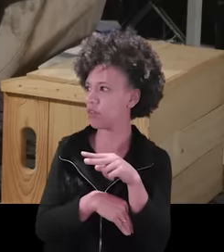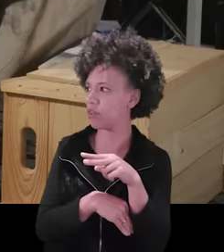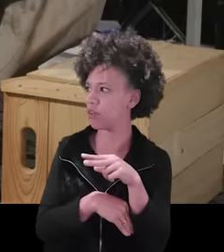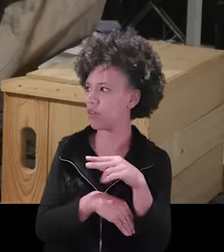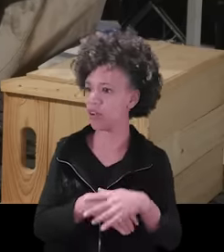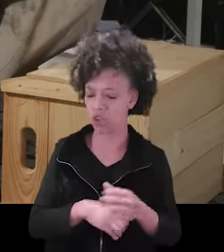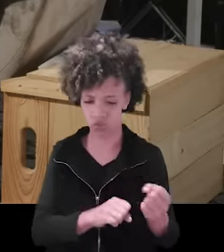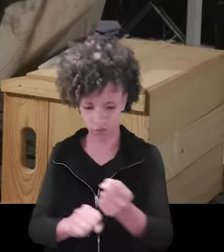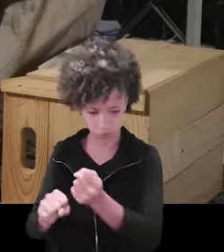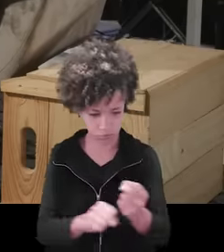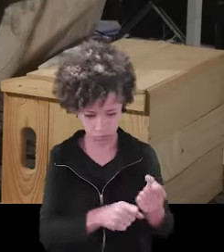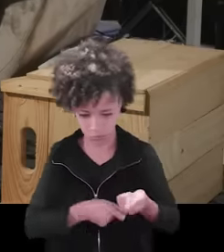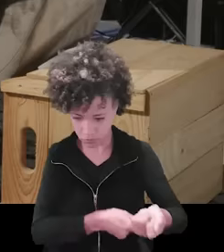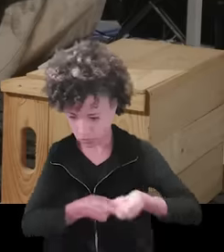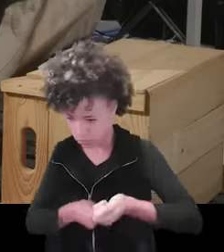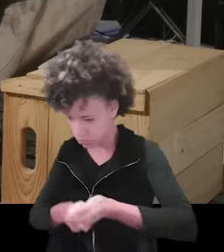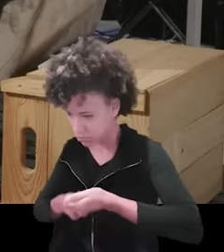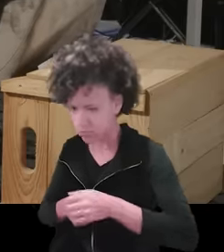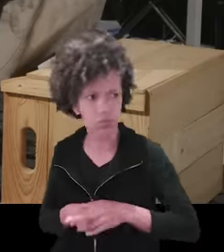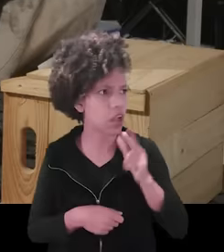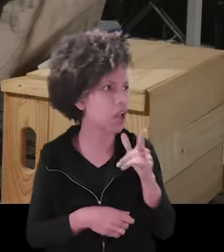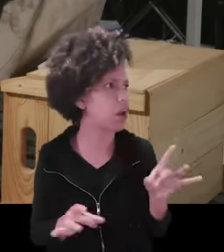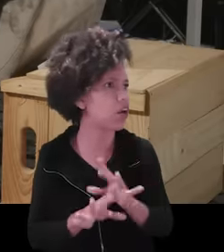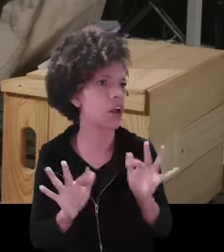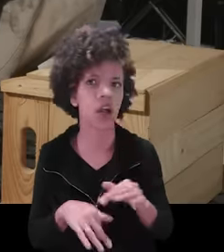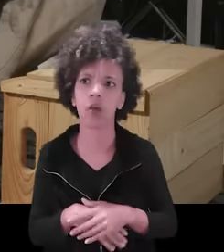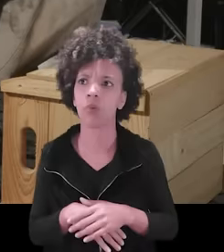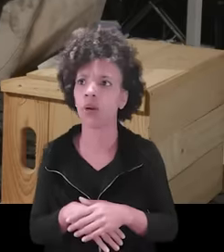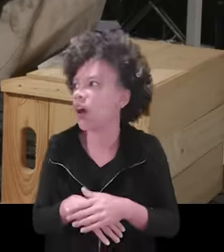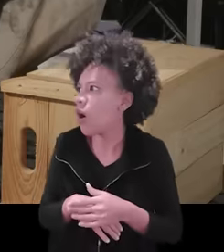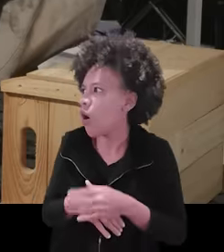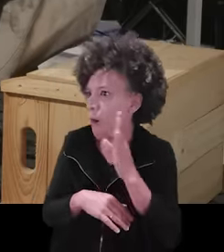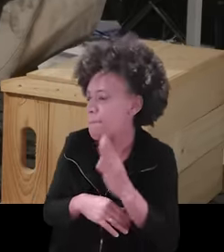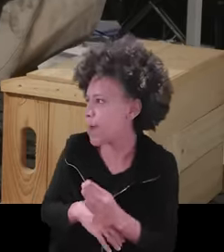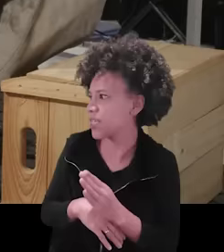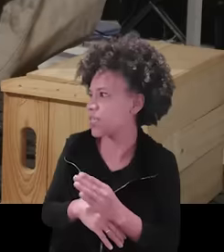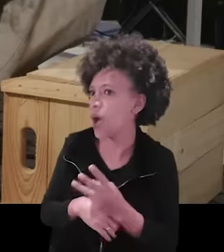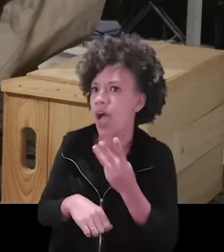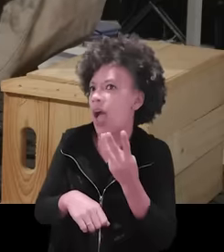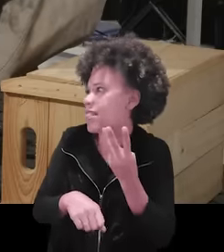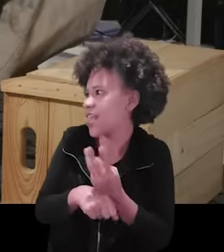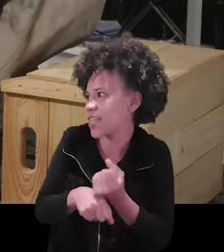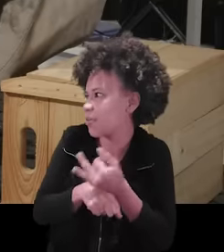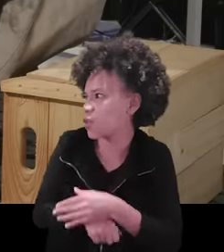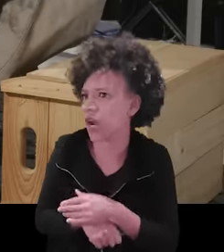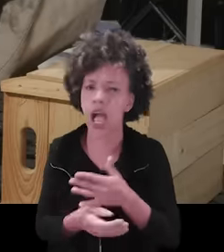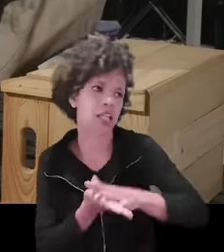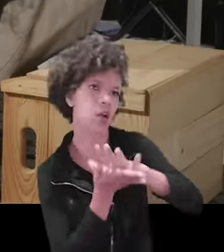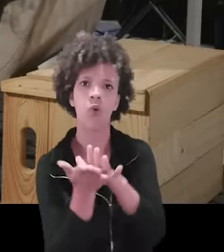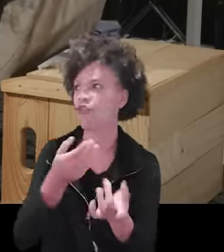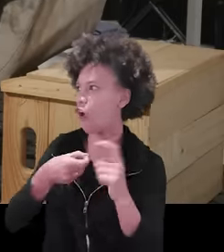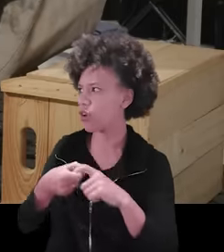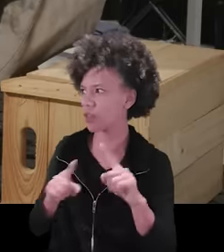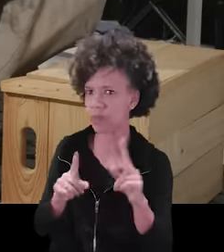virei só tava o cara passando o negócio rodo quiser tipo jacaré acabou Azul começa a três da manhã o exalta a volta Claro três amanhã